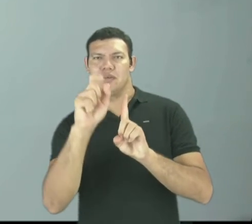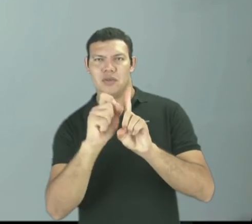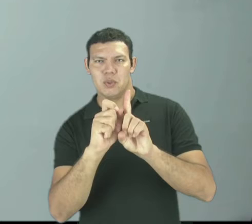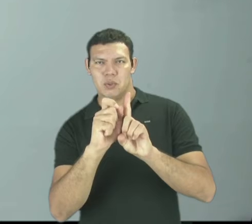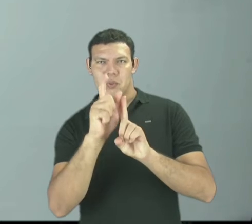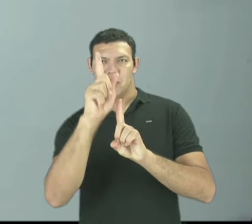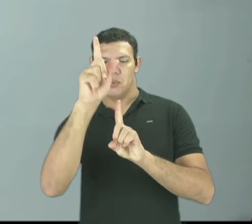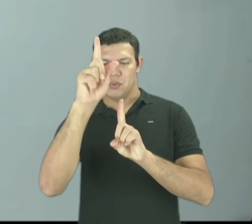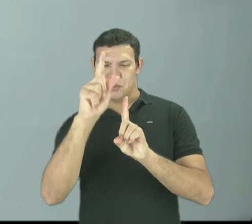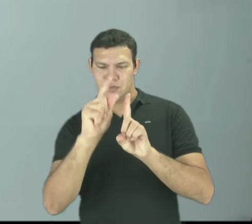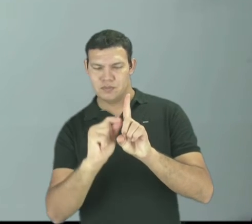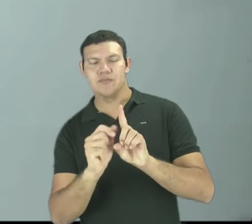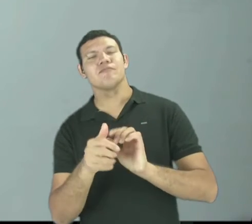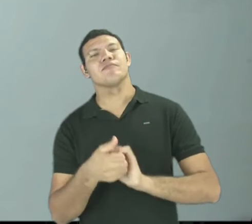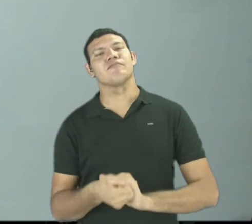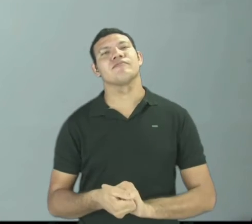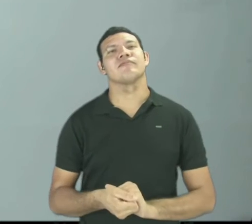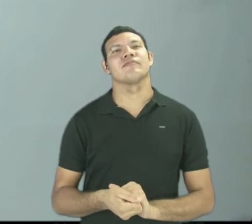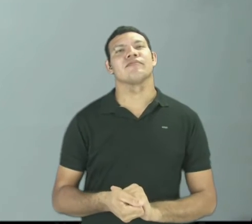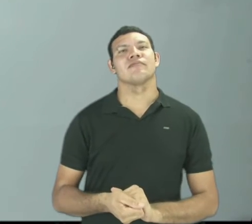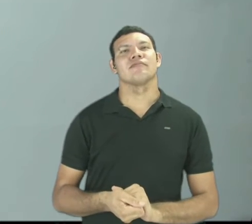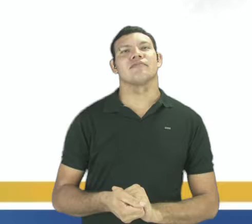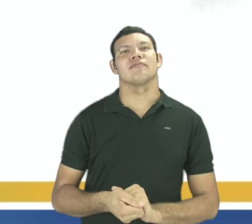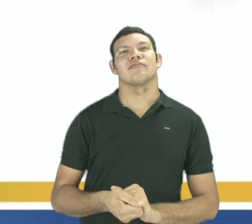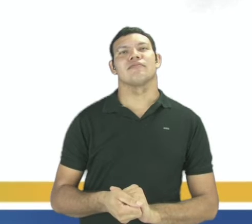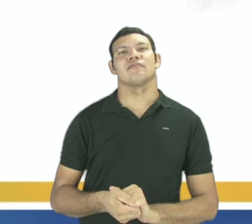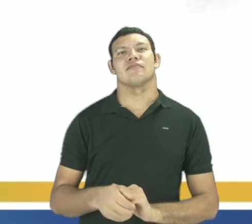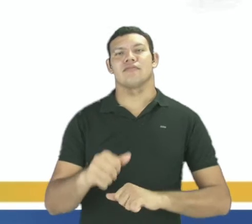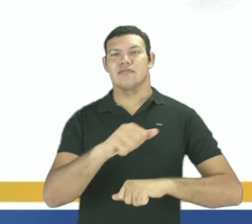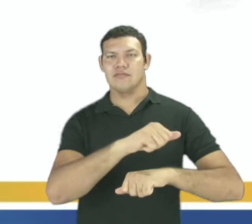veloz, o adjetivo veloz. Vamos voltar lá?